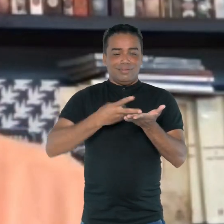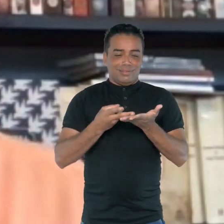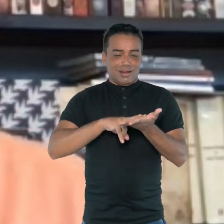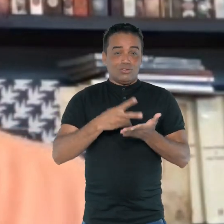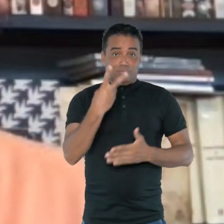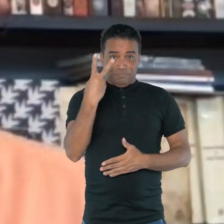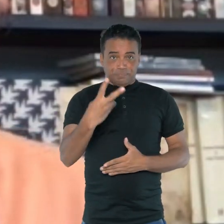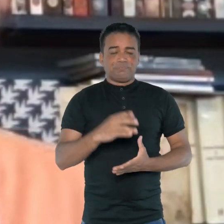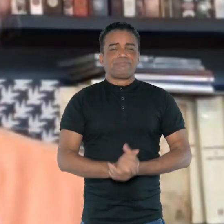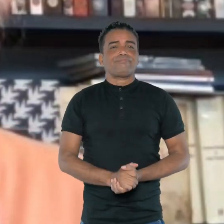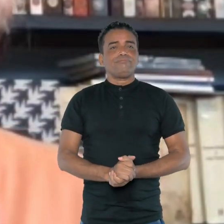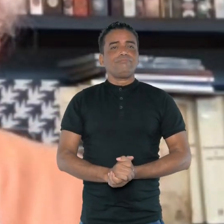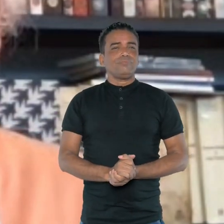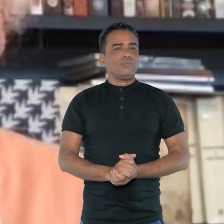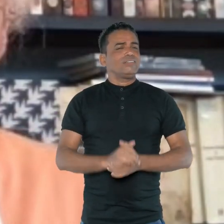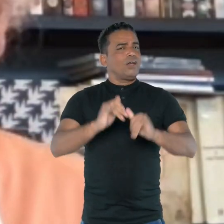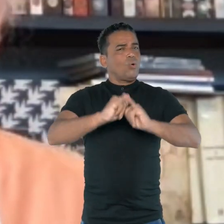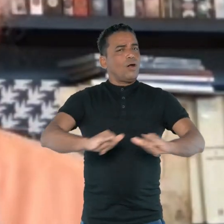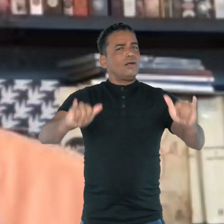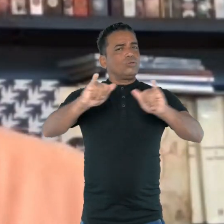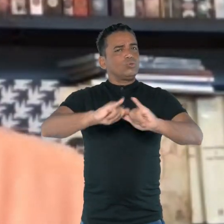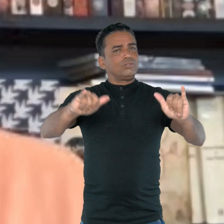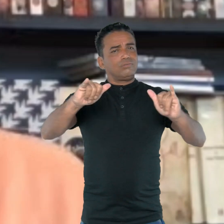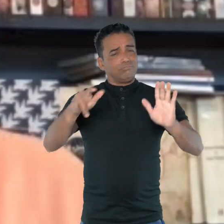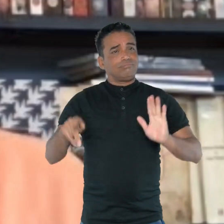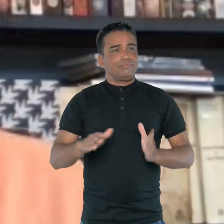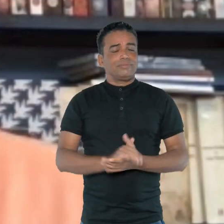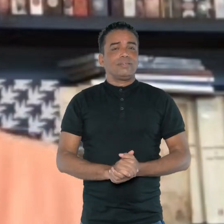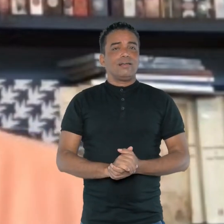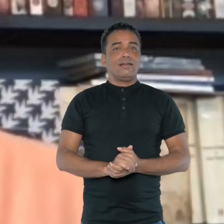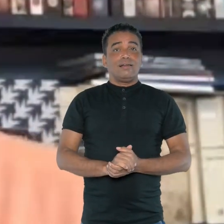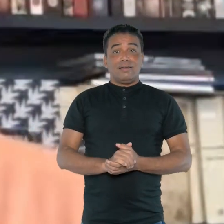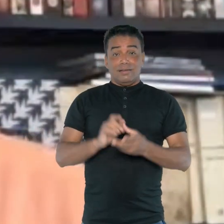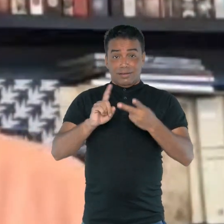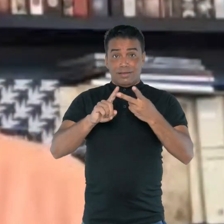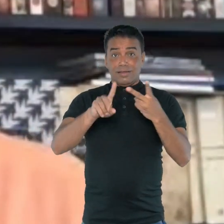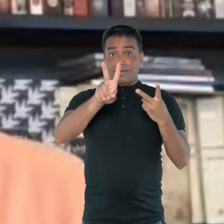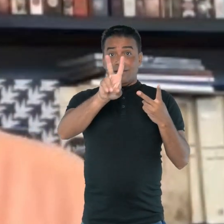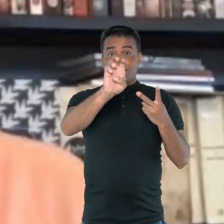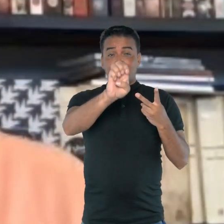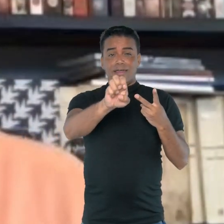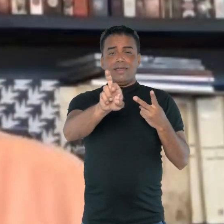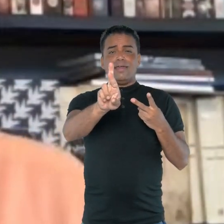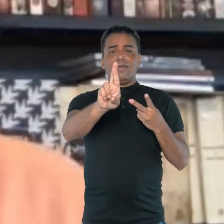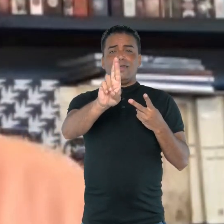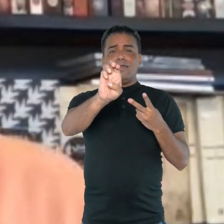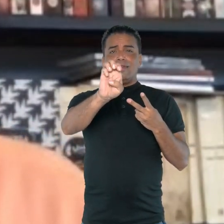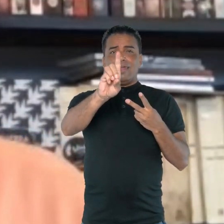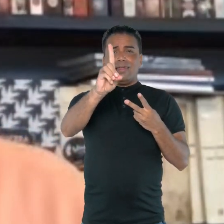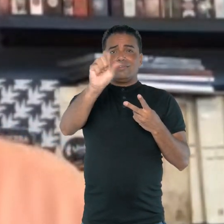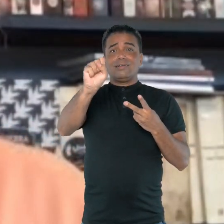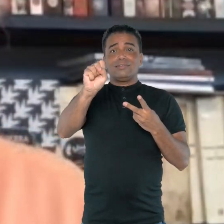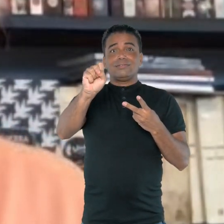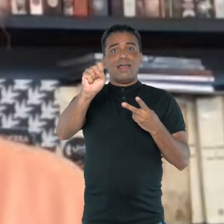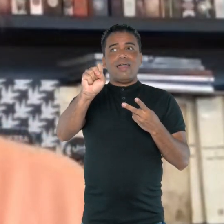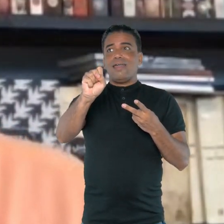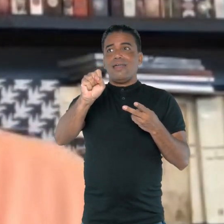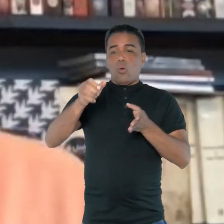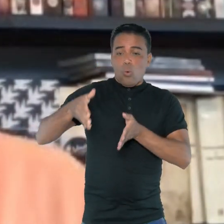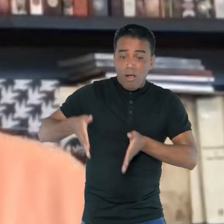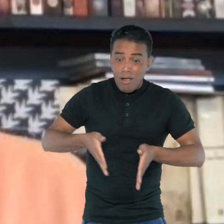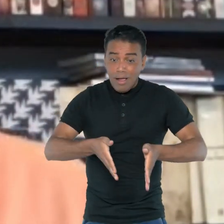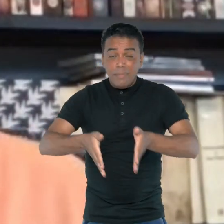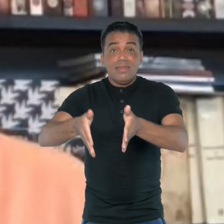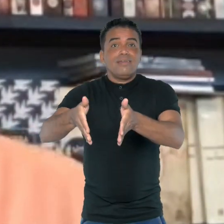traduções. Então, assim, anunciando. Veredas são os caminhos, é a travessia, né?